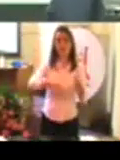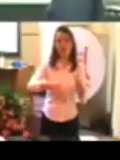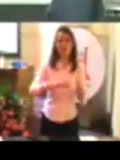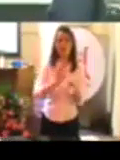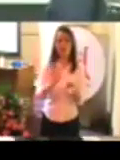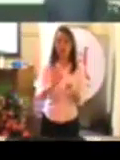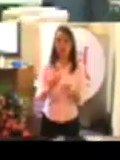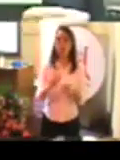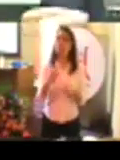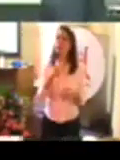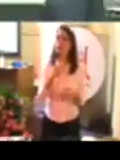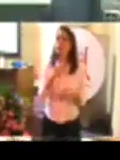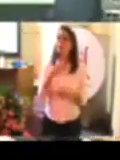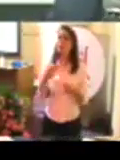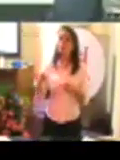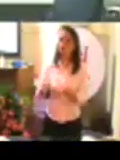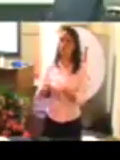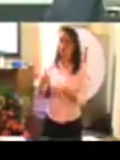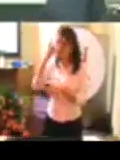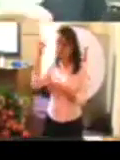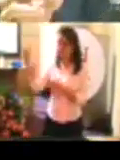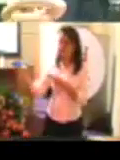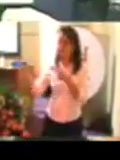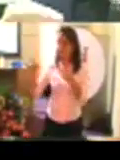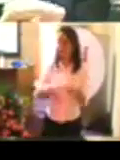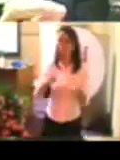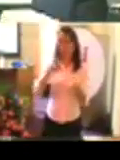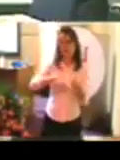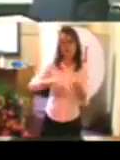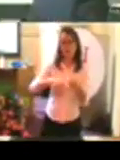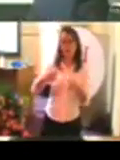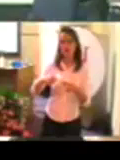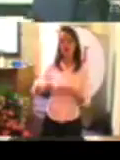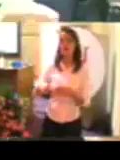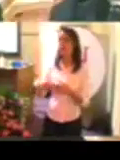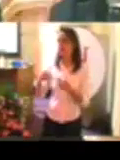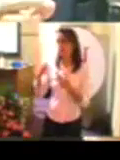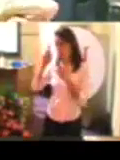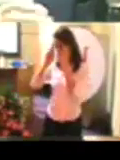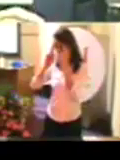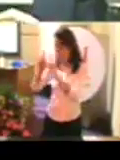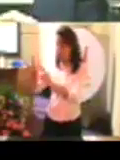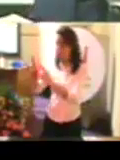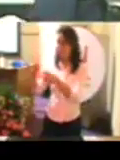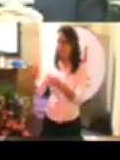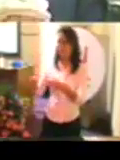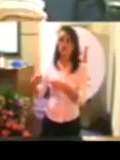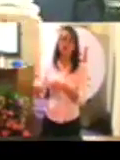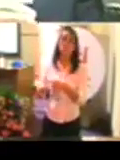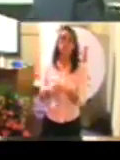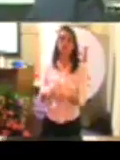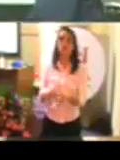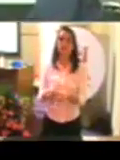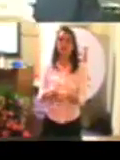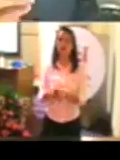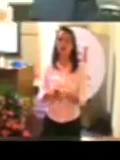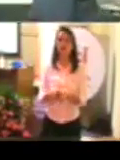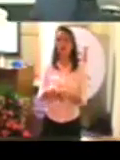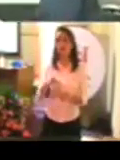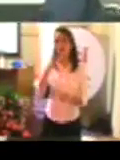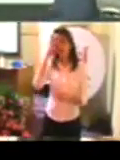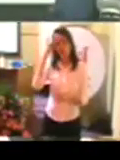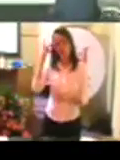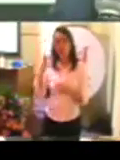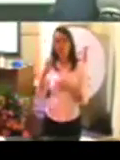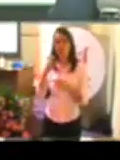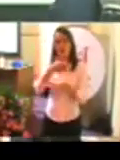seja tratado com dignidade. Não se admite mais que qualquer cidadão que procure uma